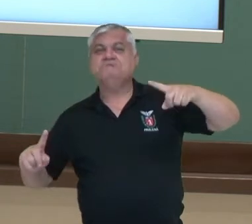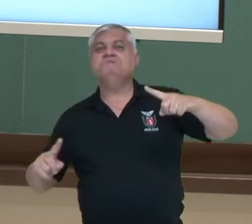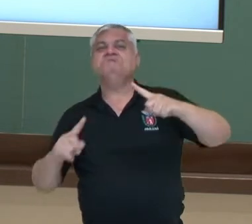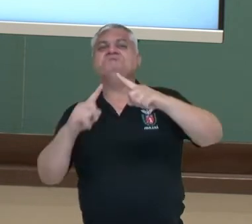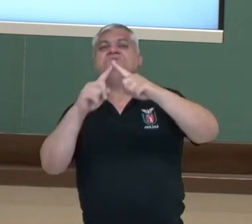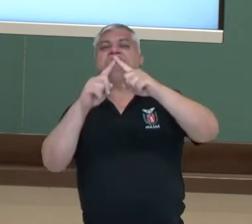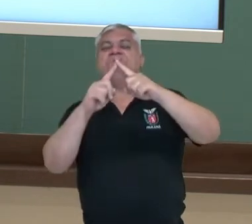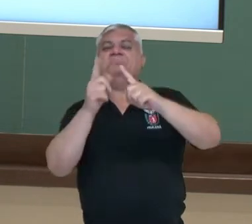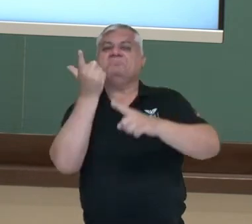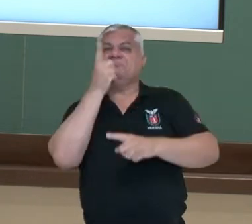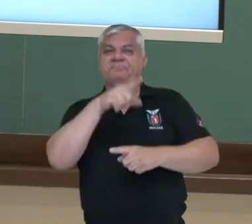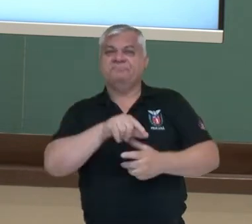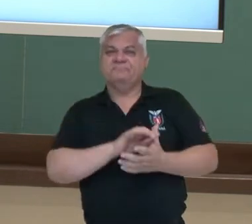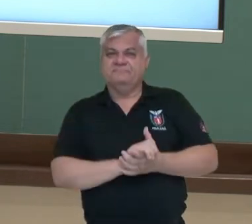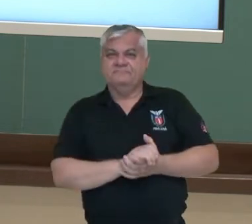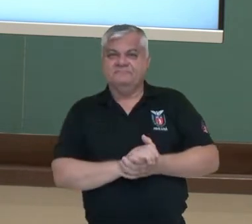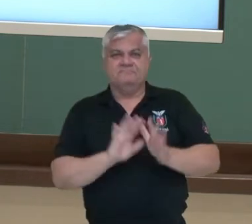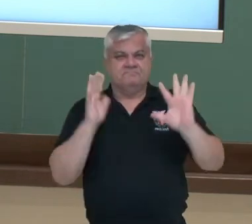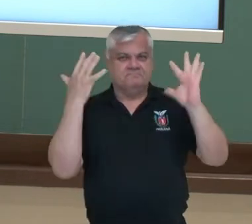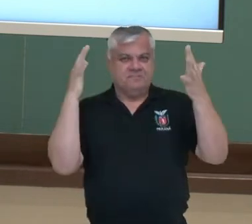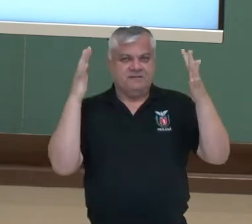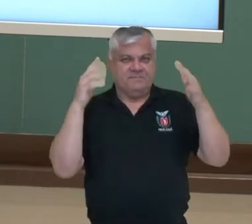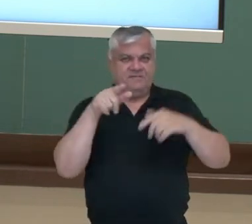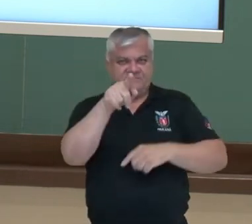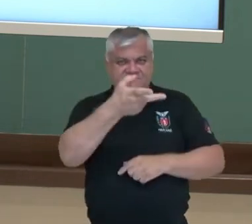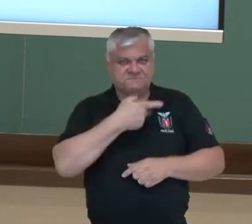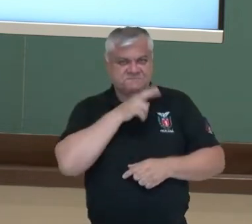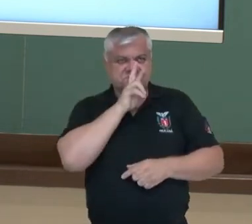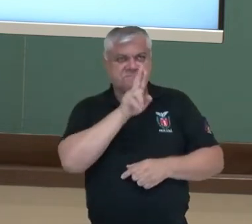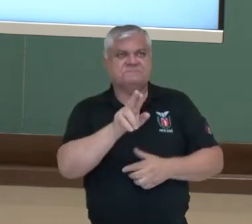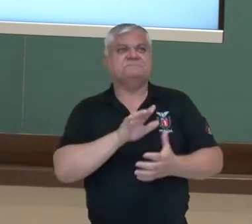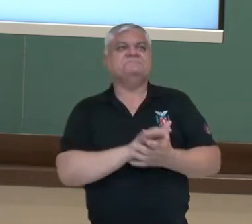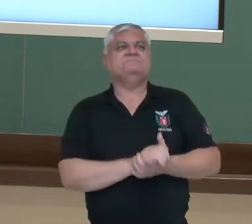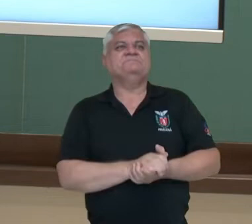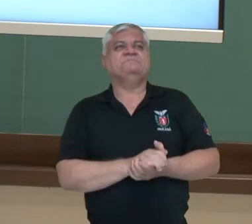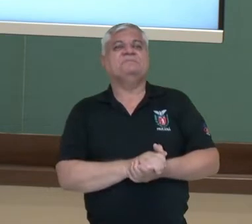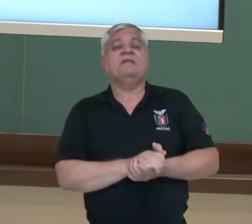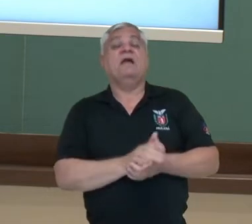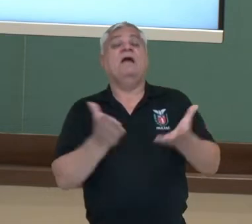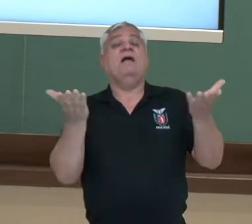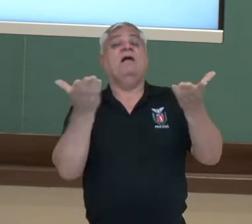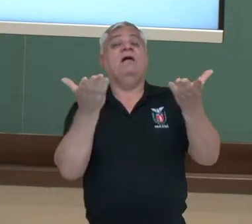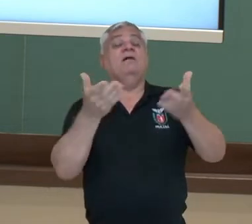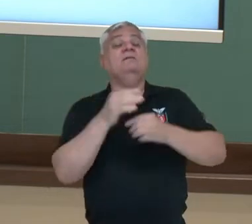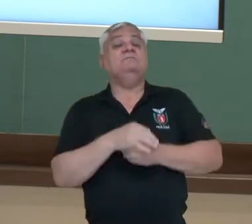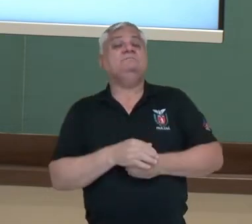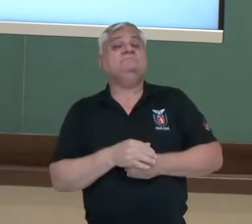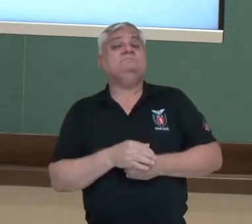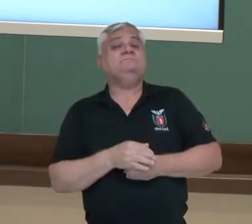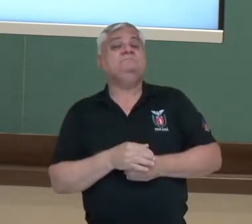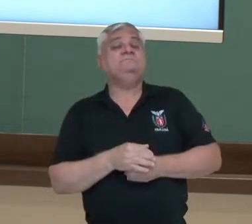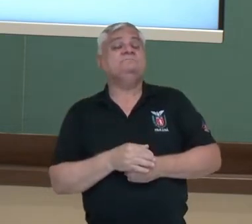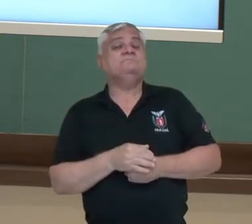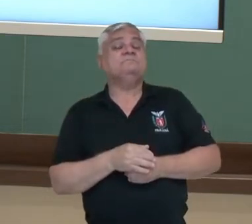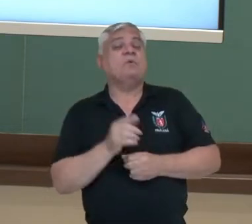densidade de carga negativa. Parabéns pela sua resposta, hein? Agora, vamos ver um